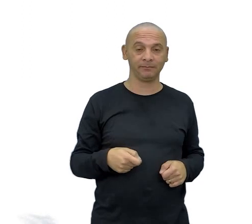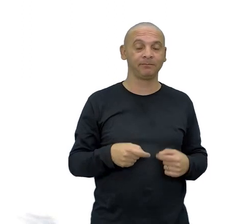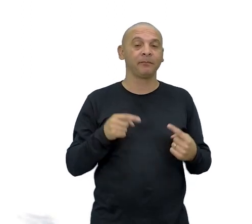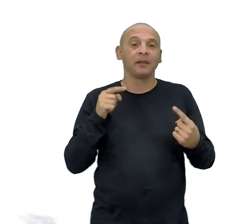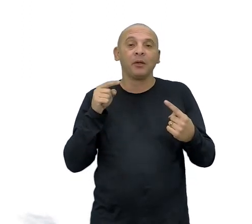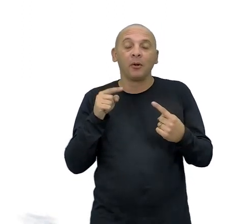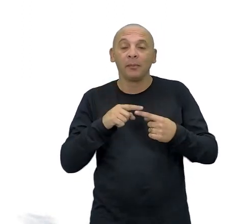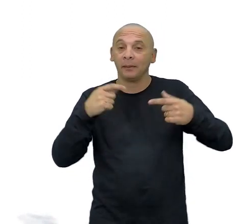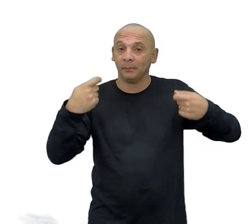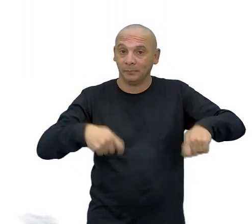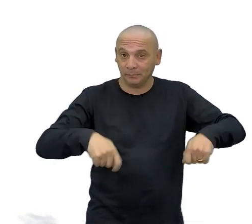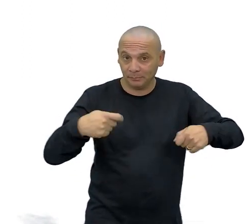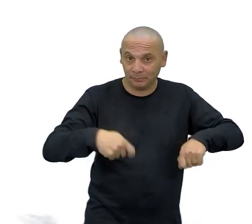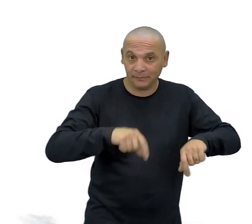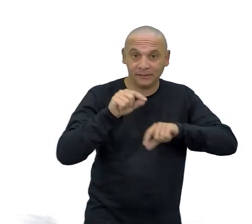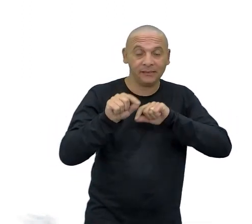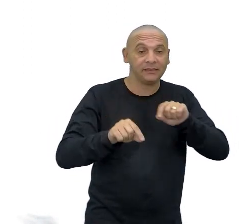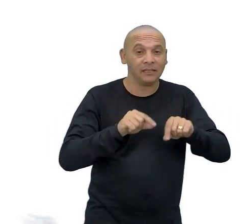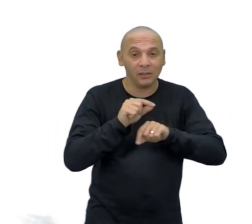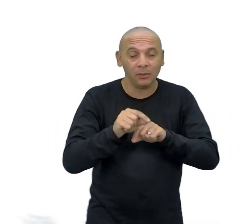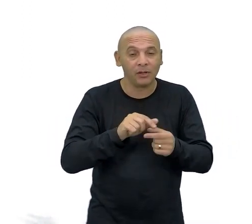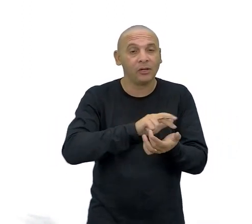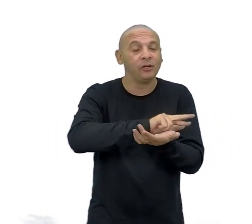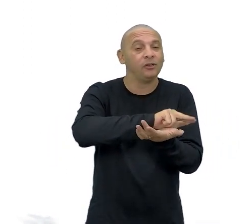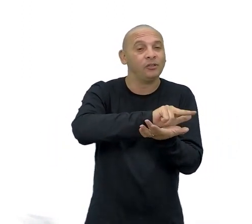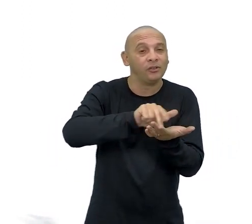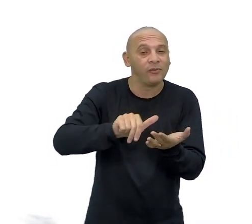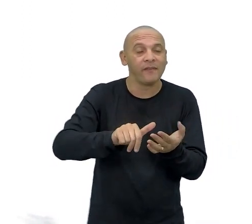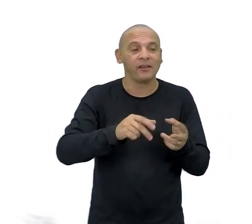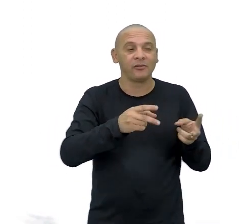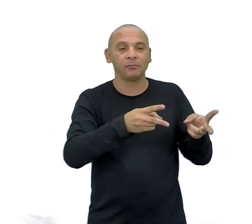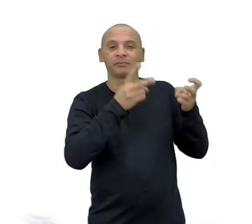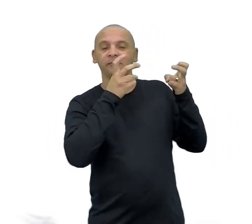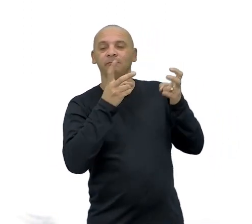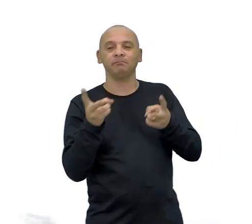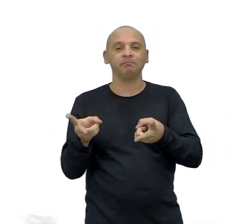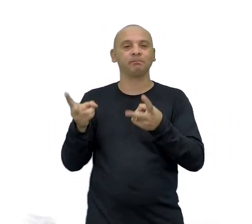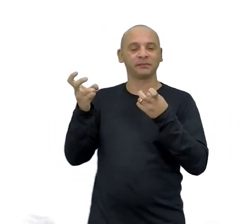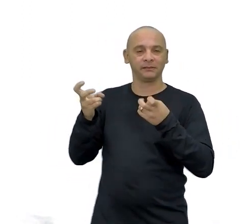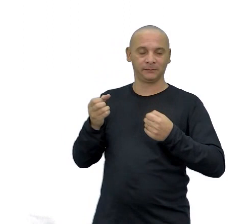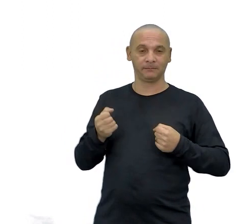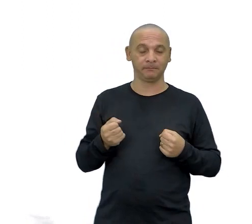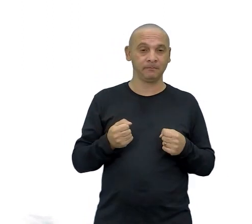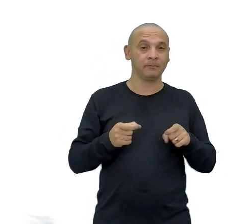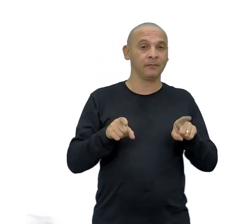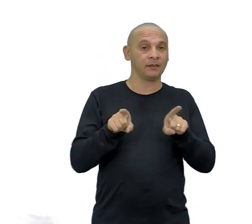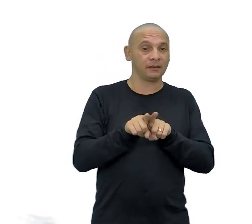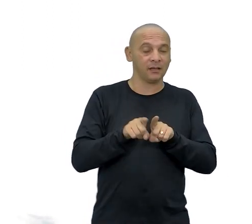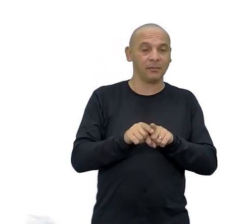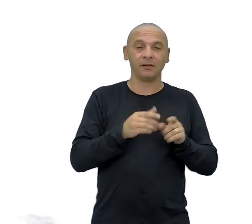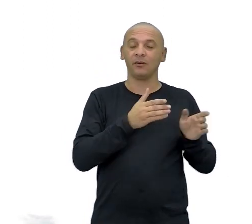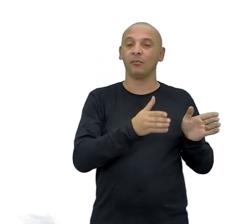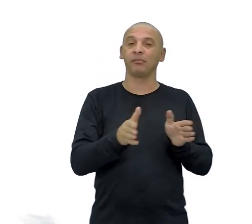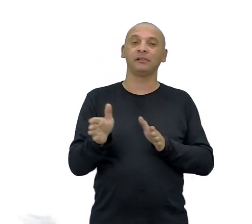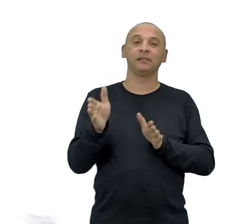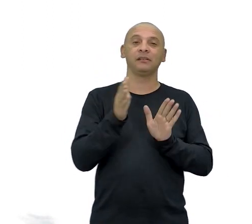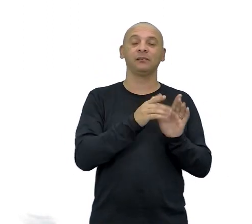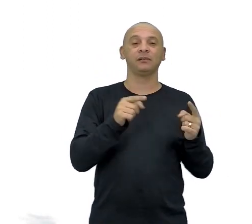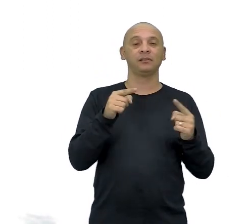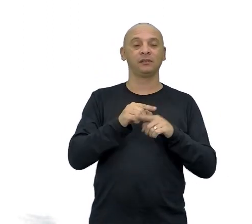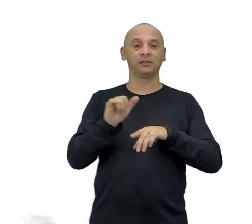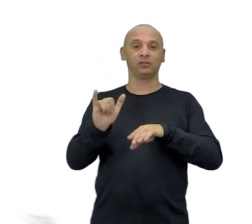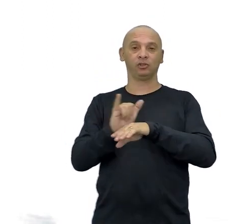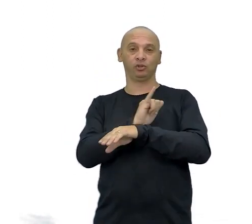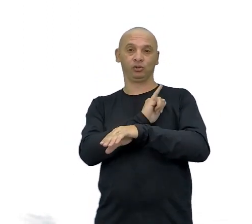faz necessário o recurso de vários sistemas de reconhecimento. E essa ativação desses processos, né, dessas